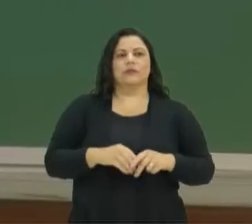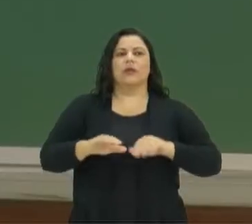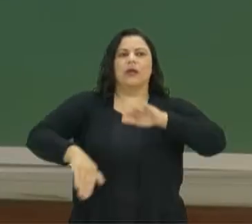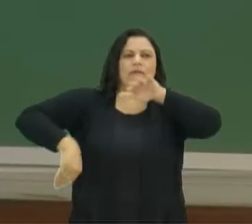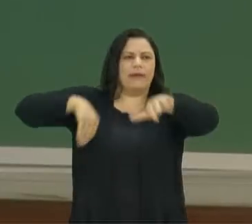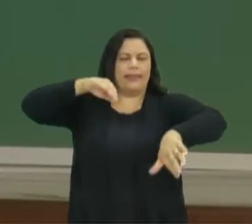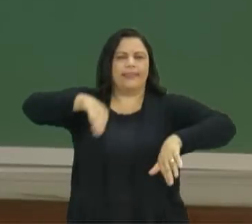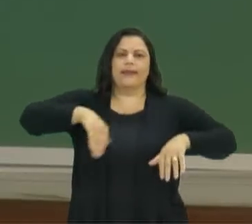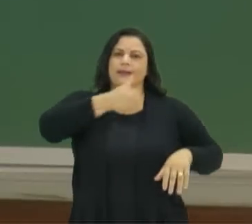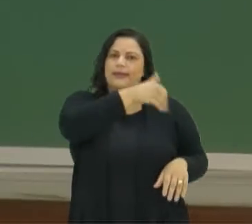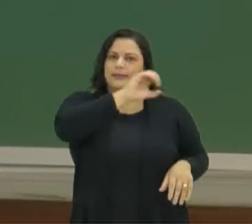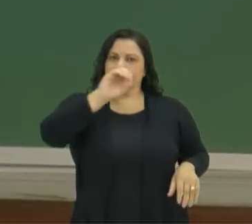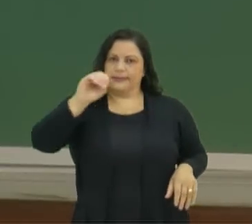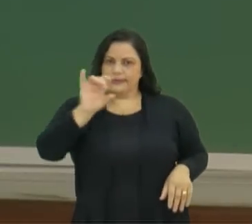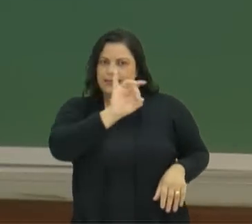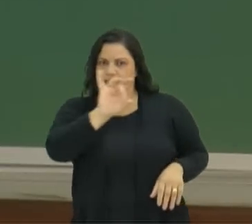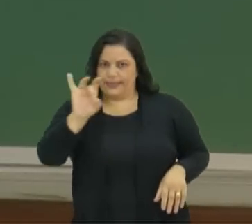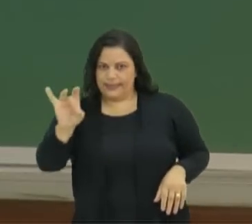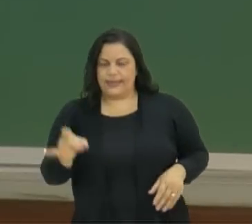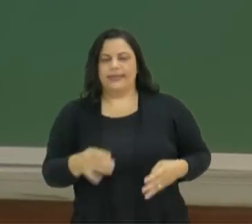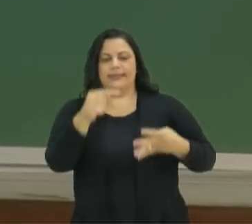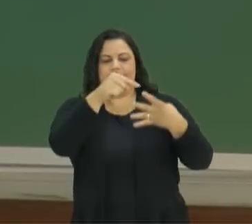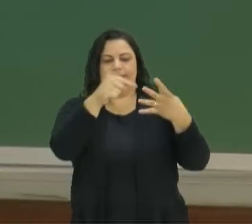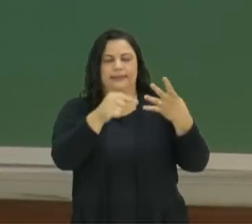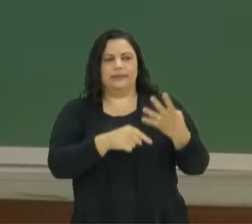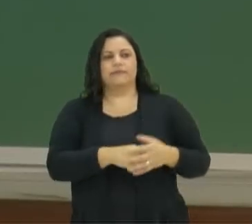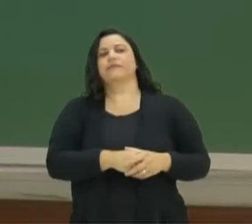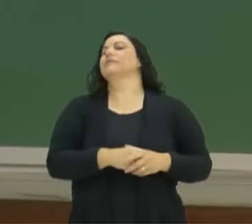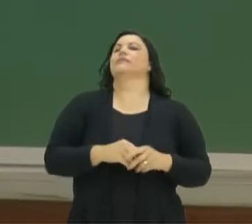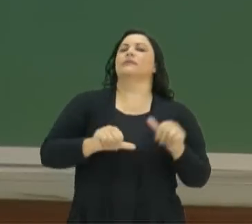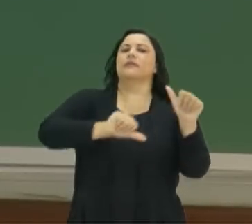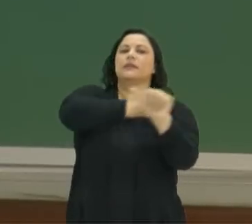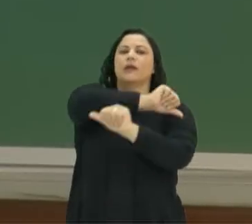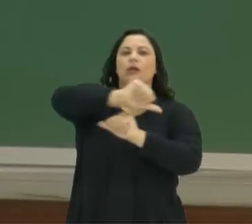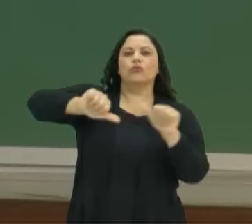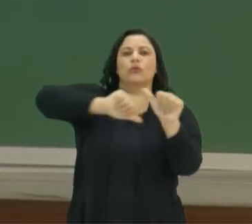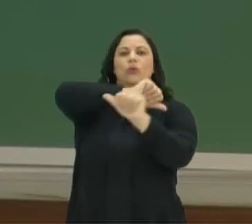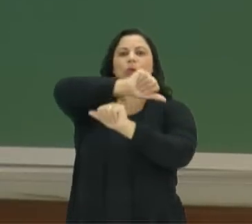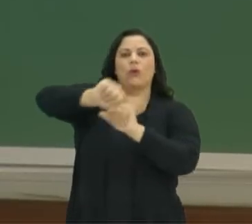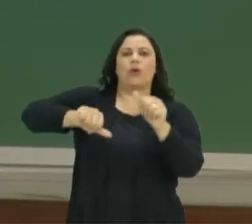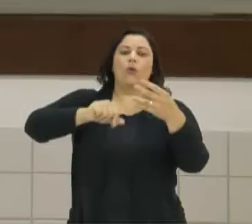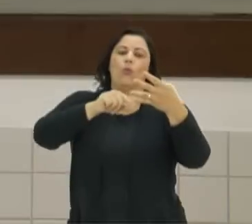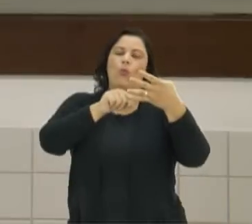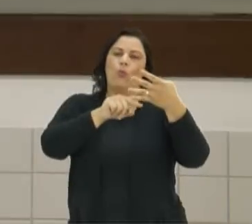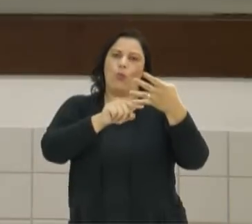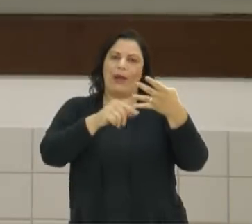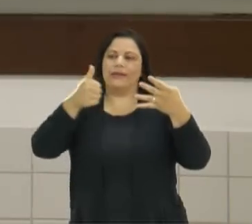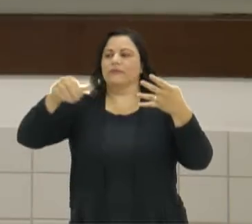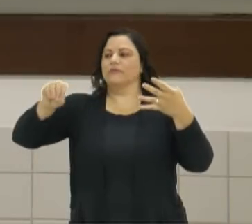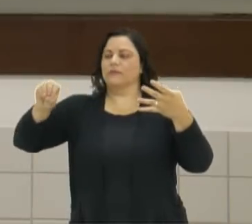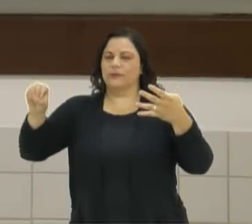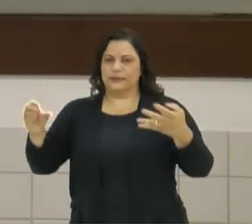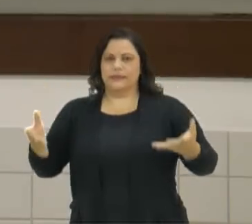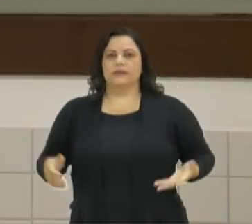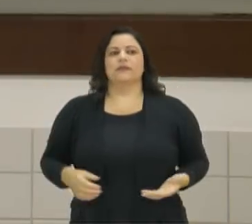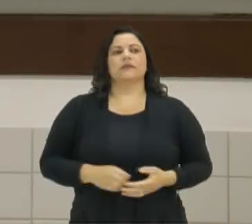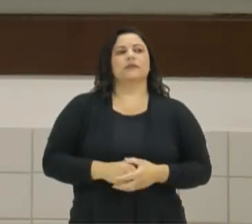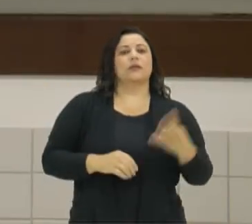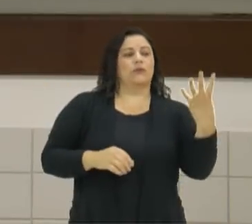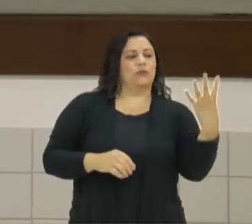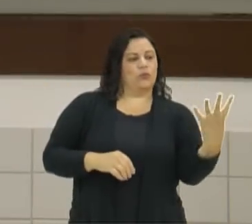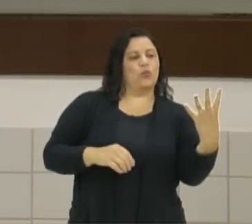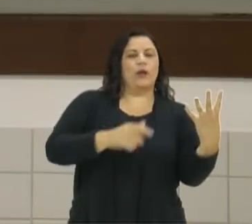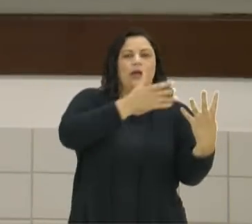vai nadar 100 metros em cada estilo. E um revezamento 4 por 100. O revezamento, então, são